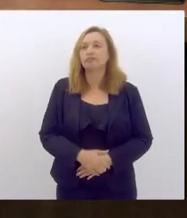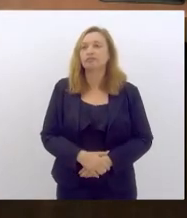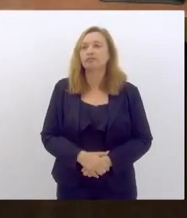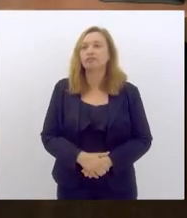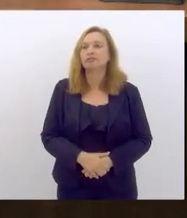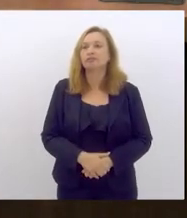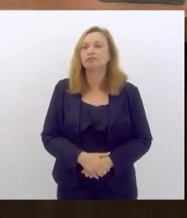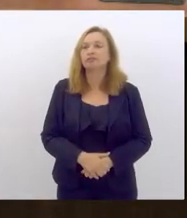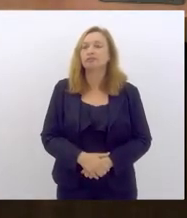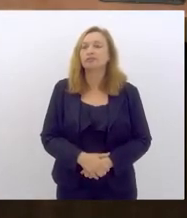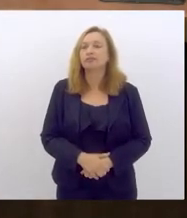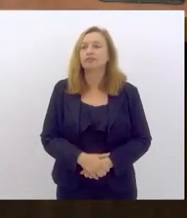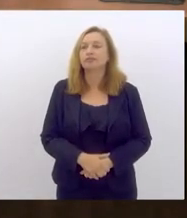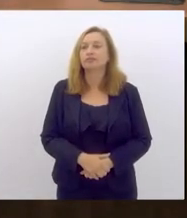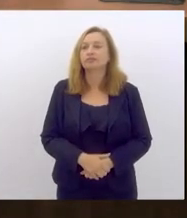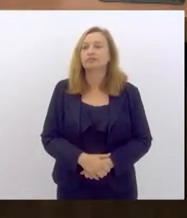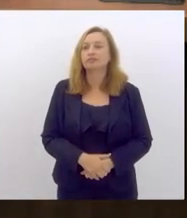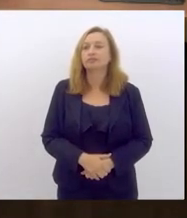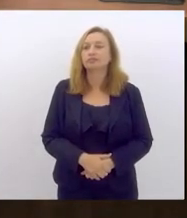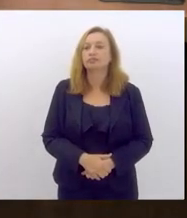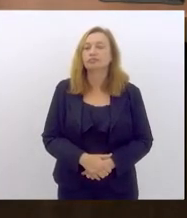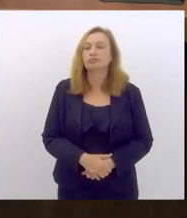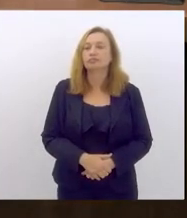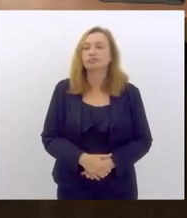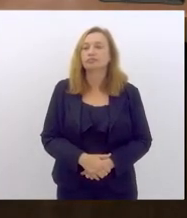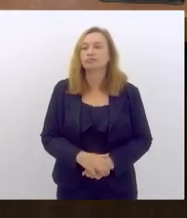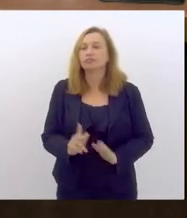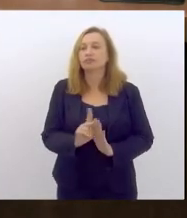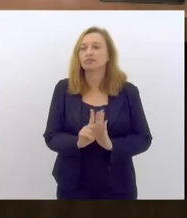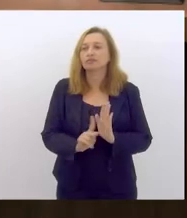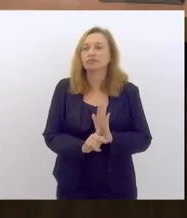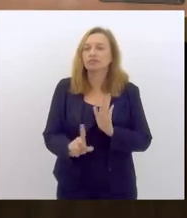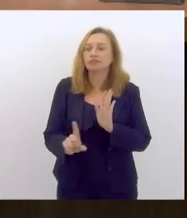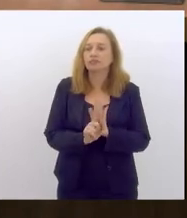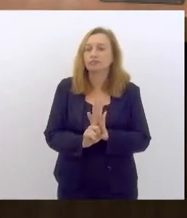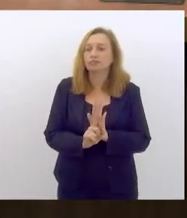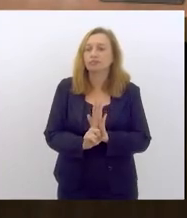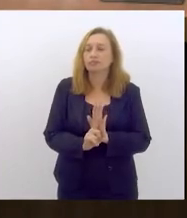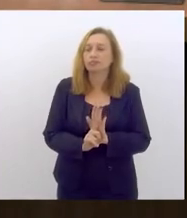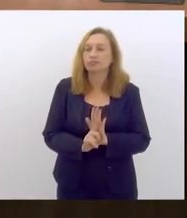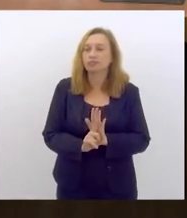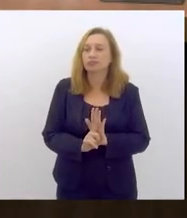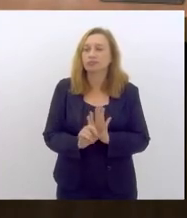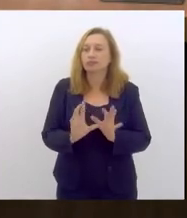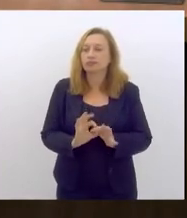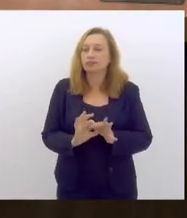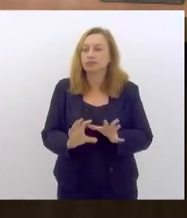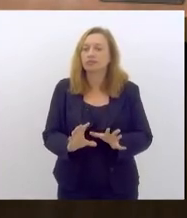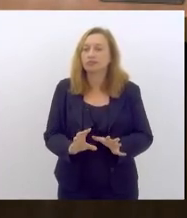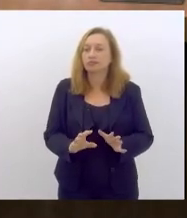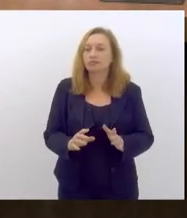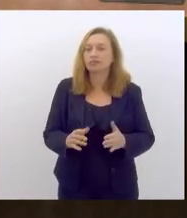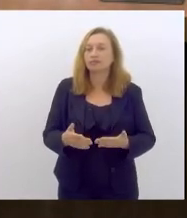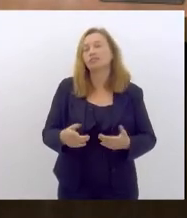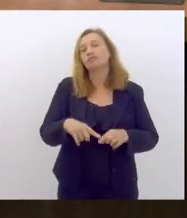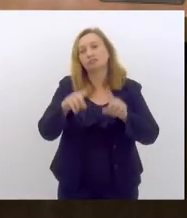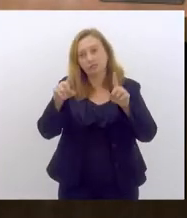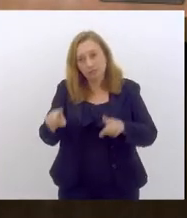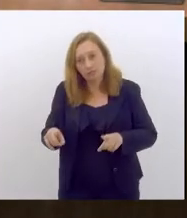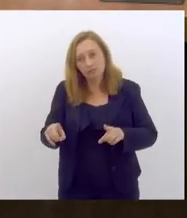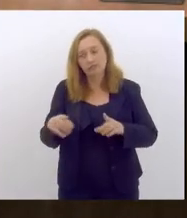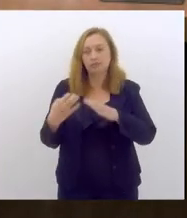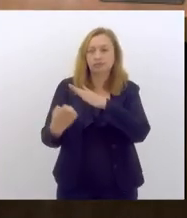sobre o veto do projeto de lei que permite que os servidores da